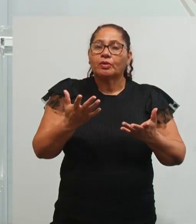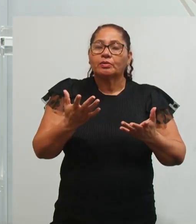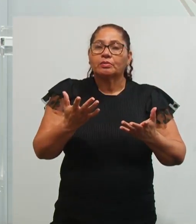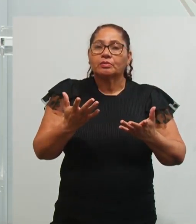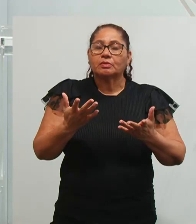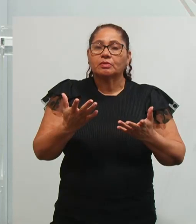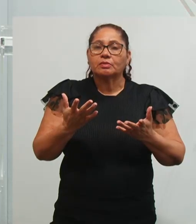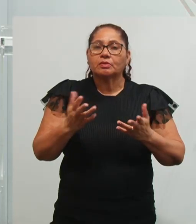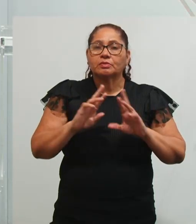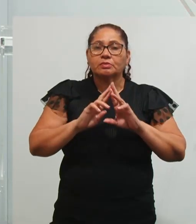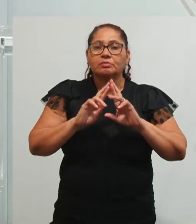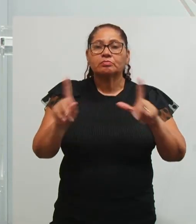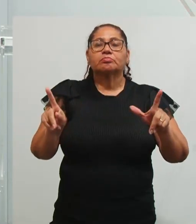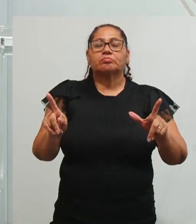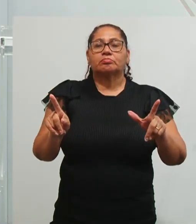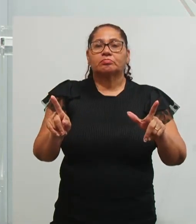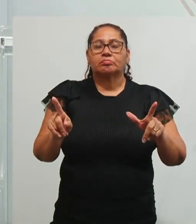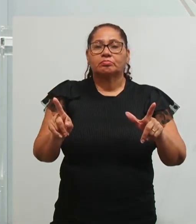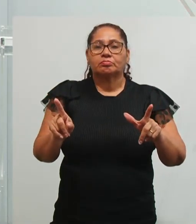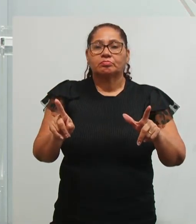retrospectado para que o processo